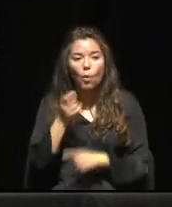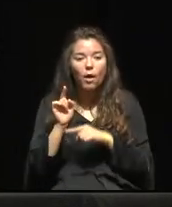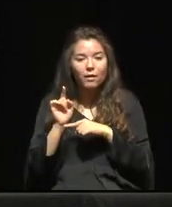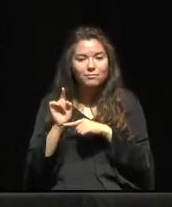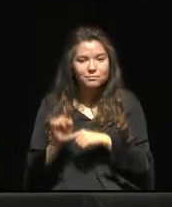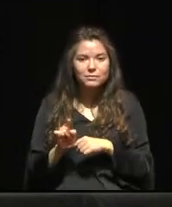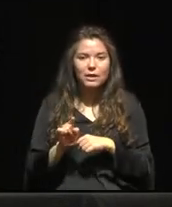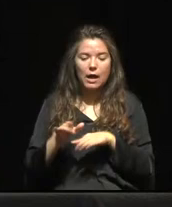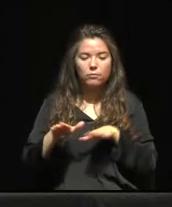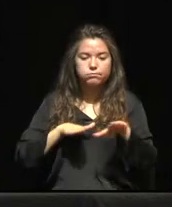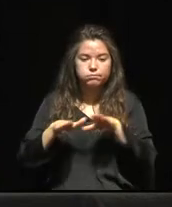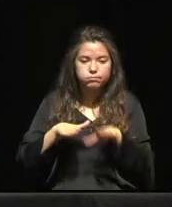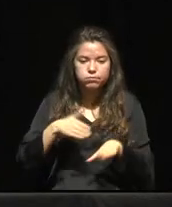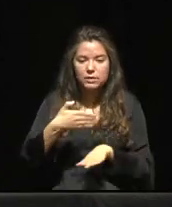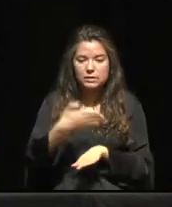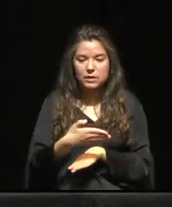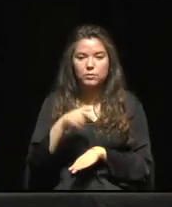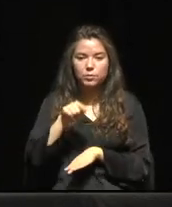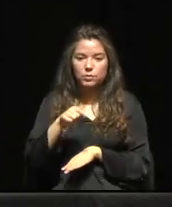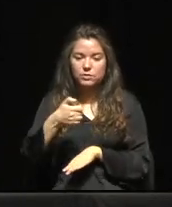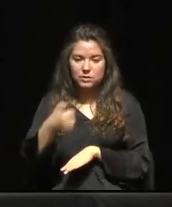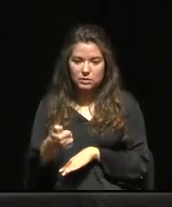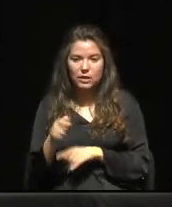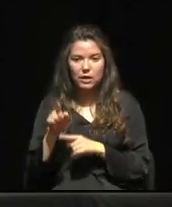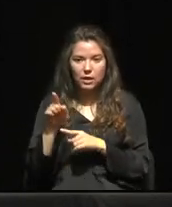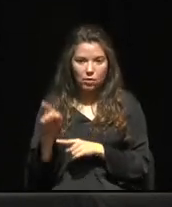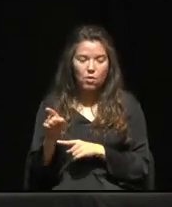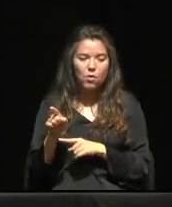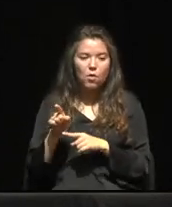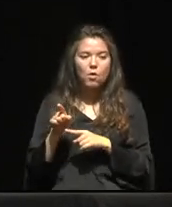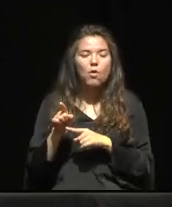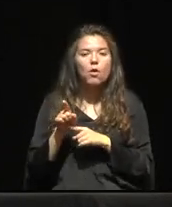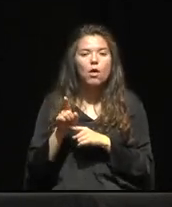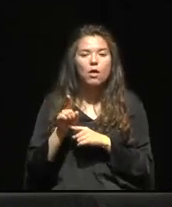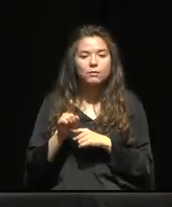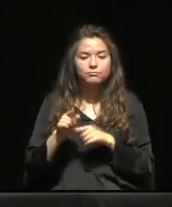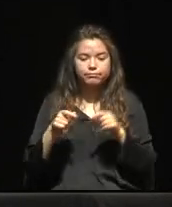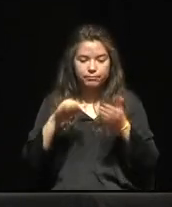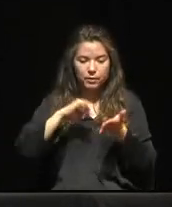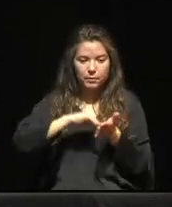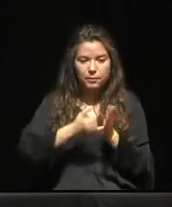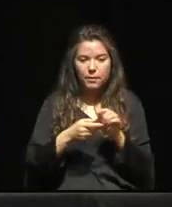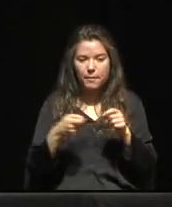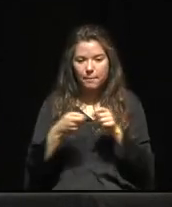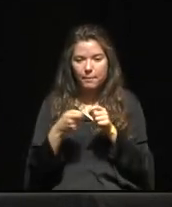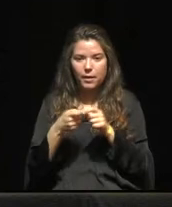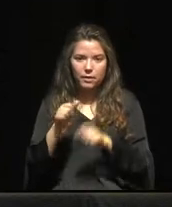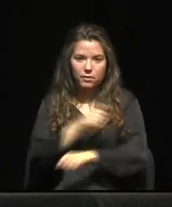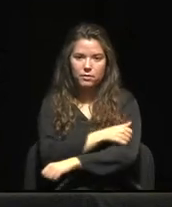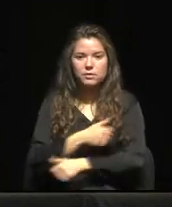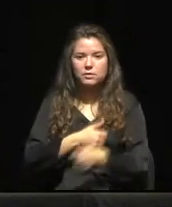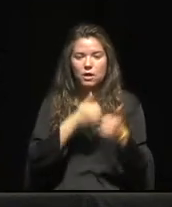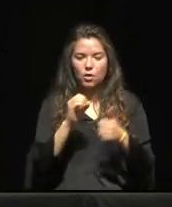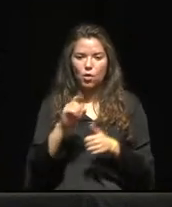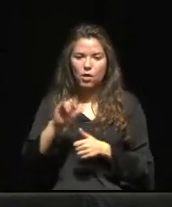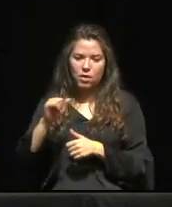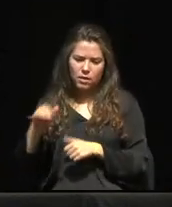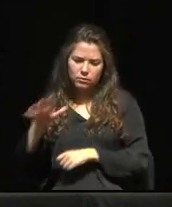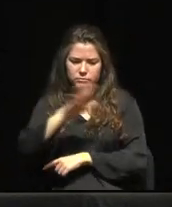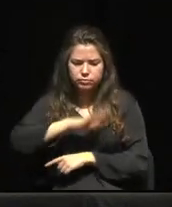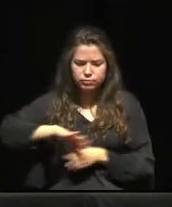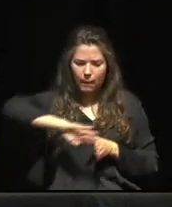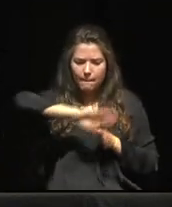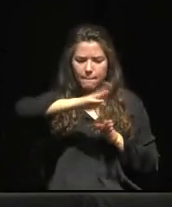magnitude 7.5 na escala de Richard com epicentro a cerca de 18 km de haan uma vasta região